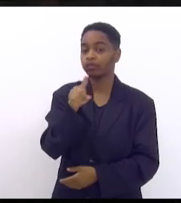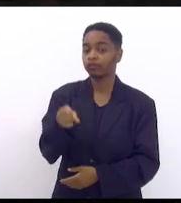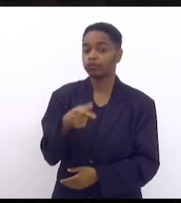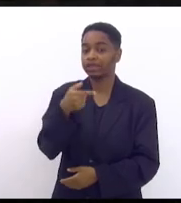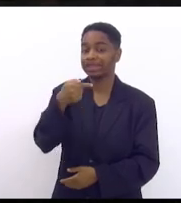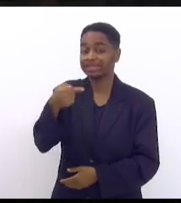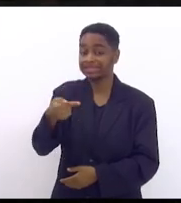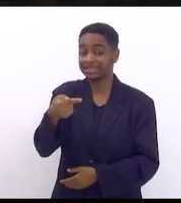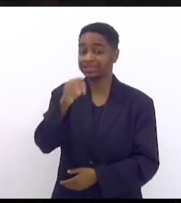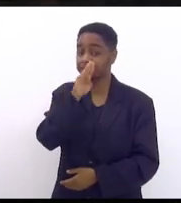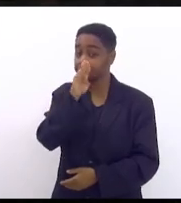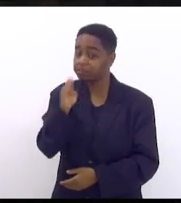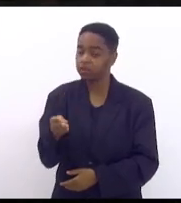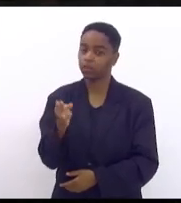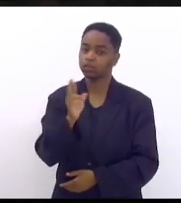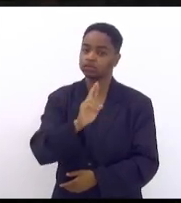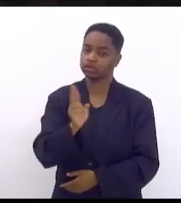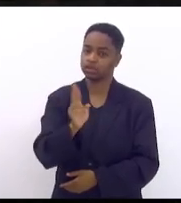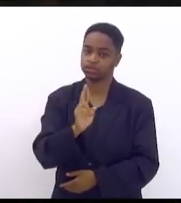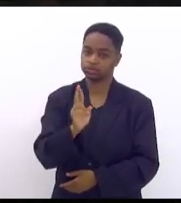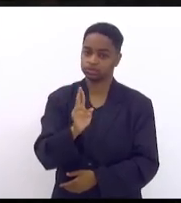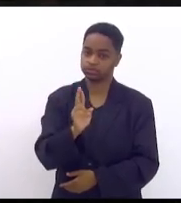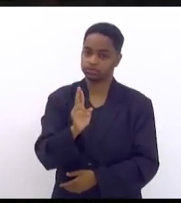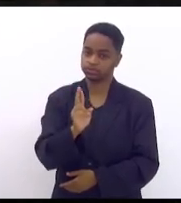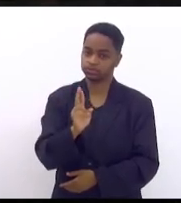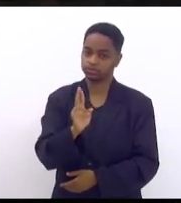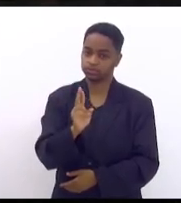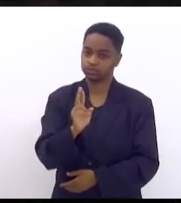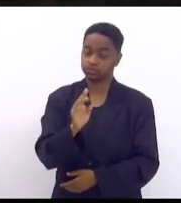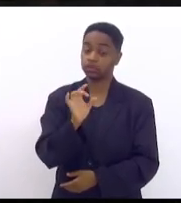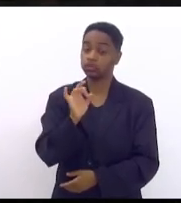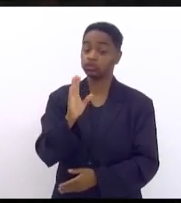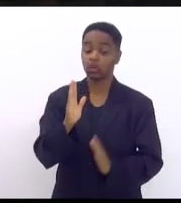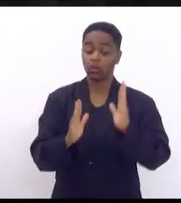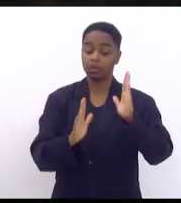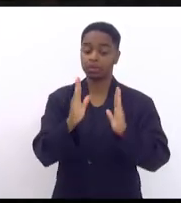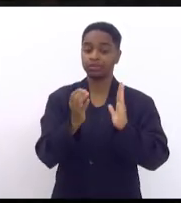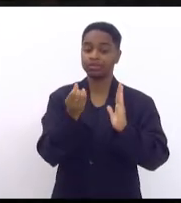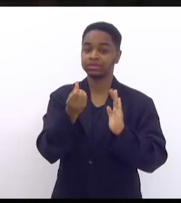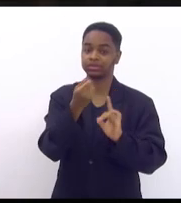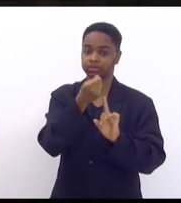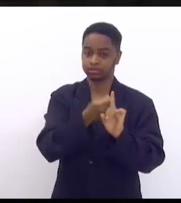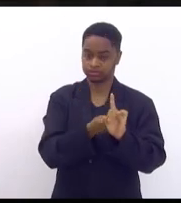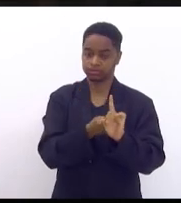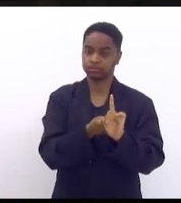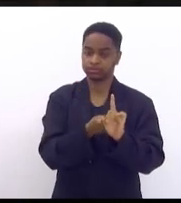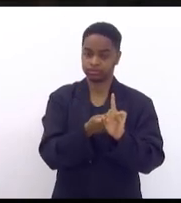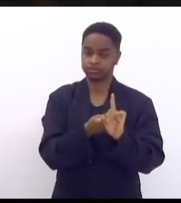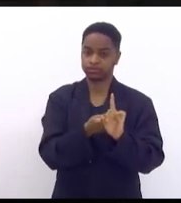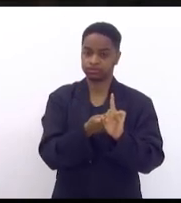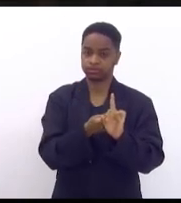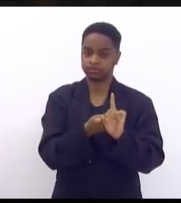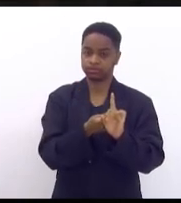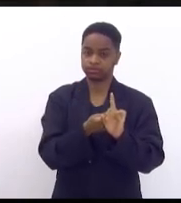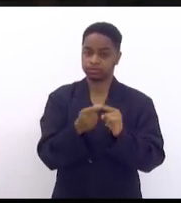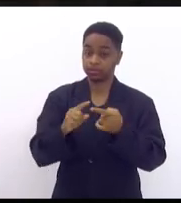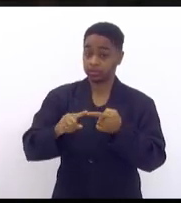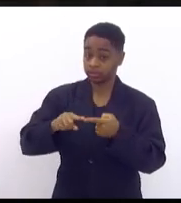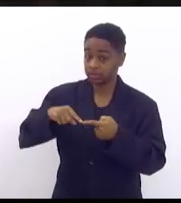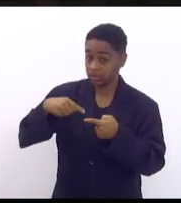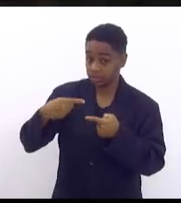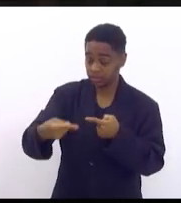bilhões de reais, em apenas 6 meses. Posteriormente,